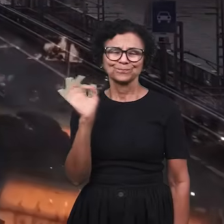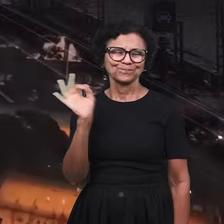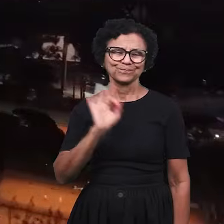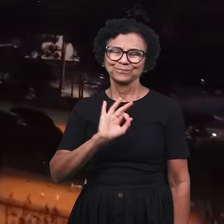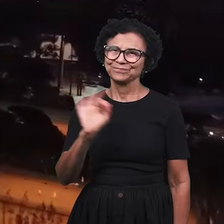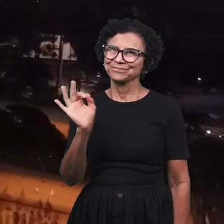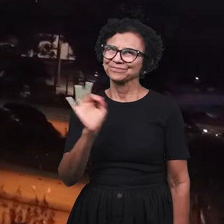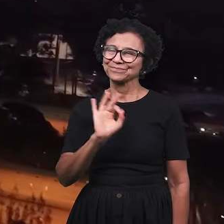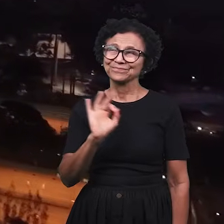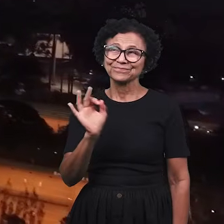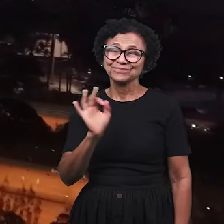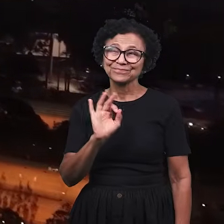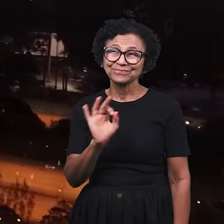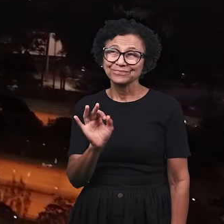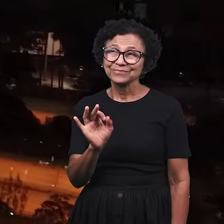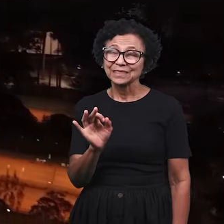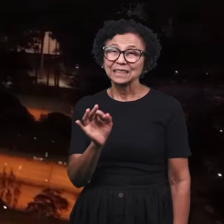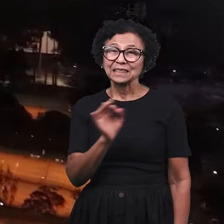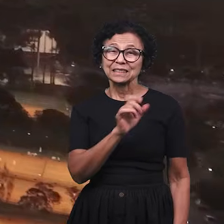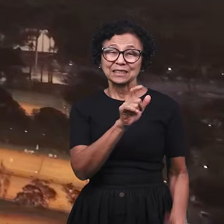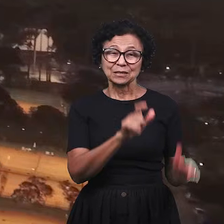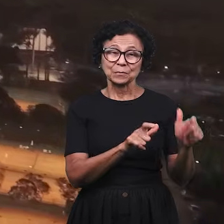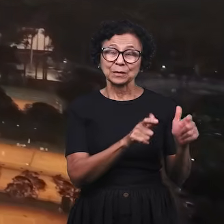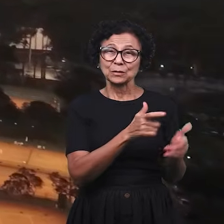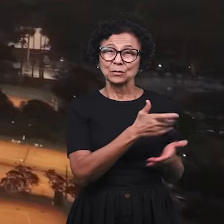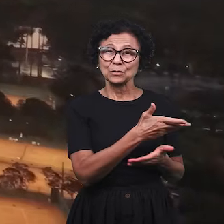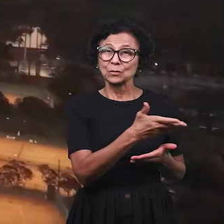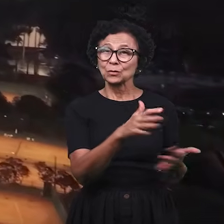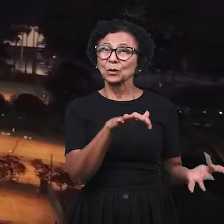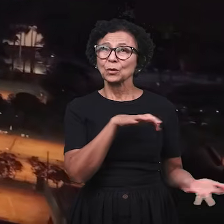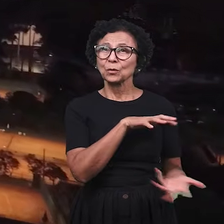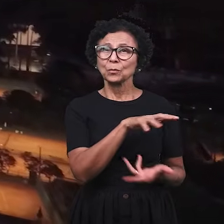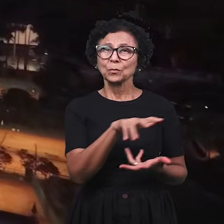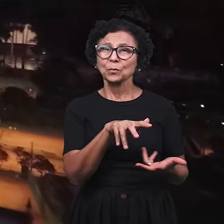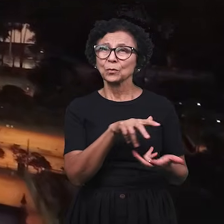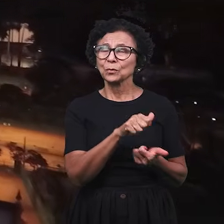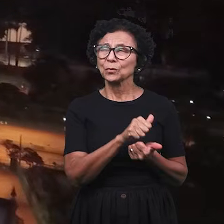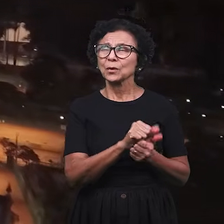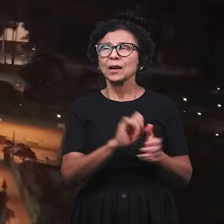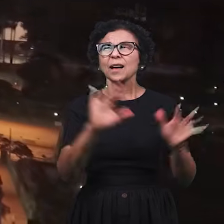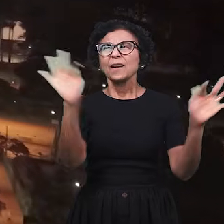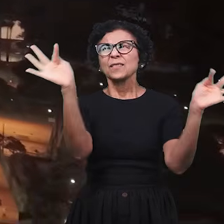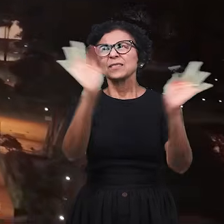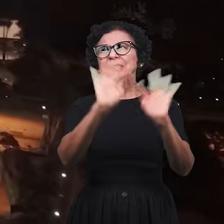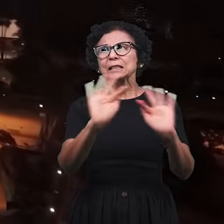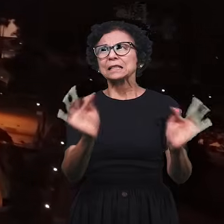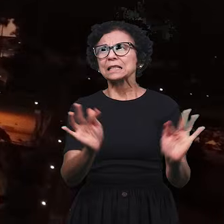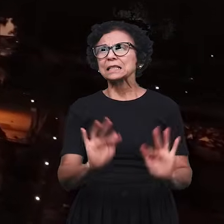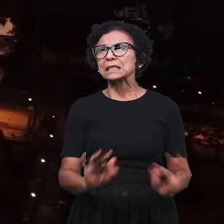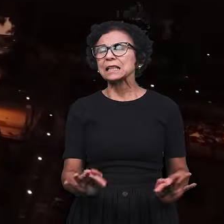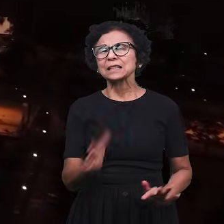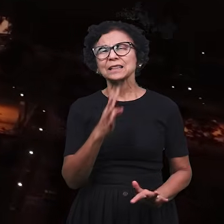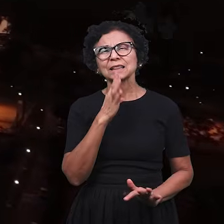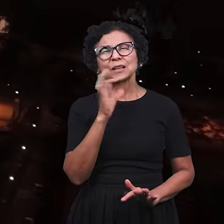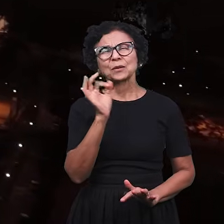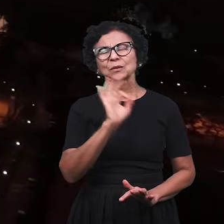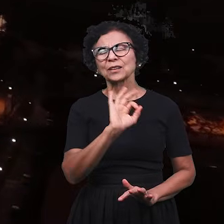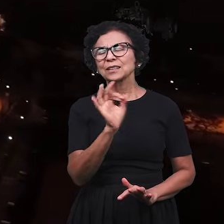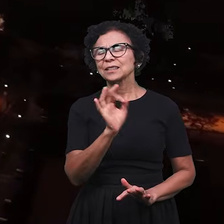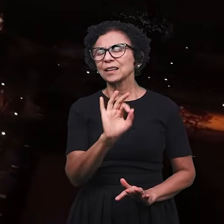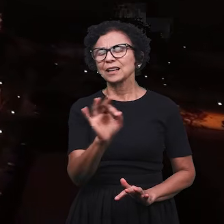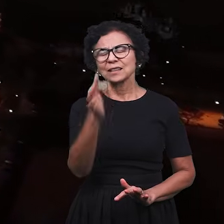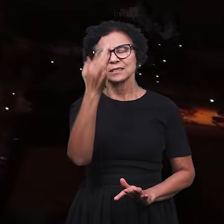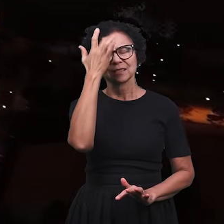Este mundo não sabe o que é ser feliz. Eu também